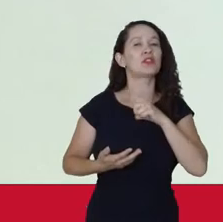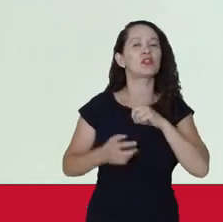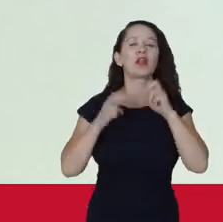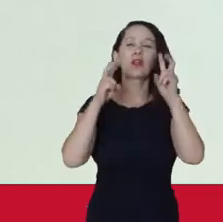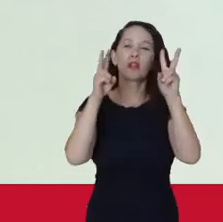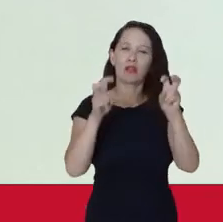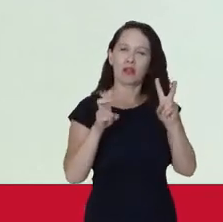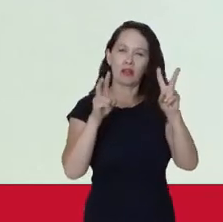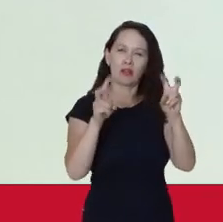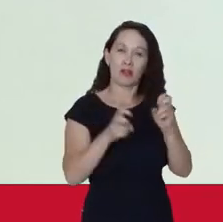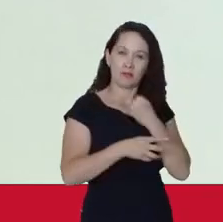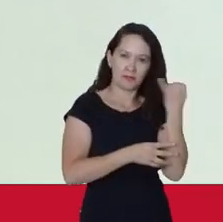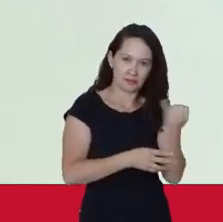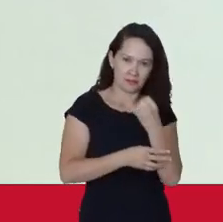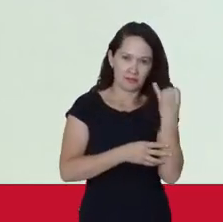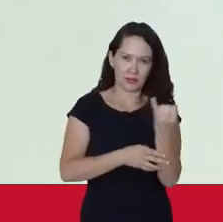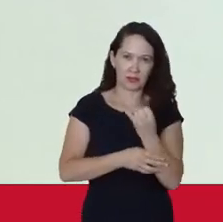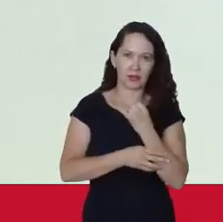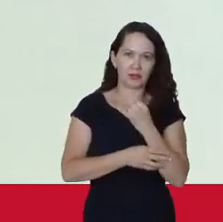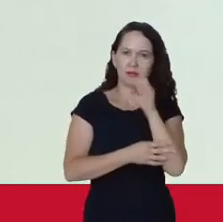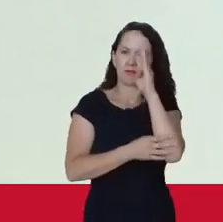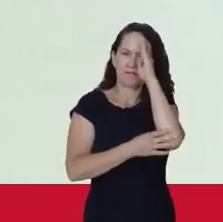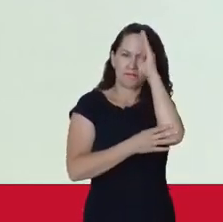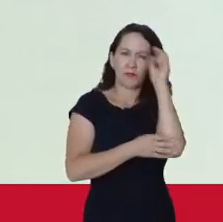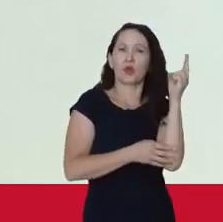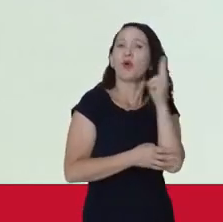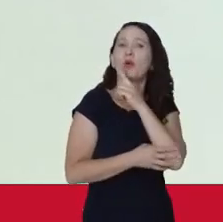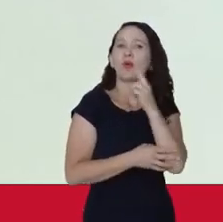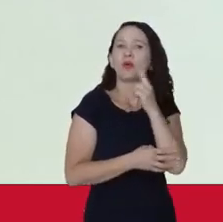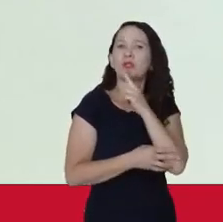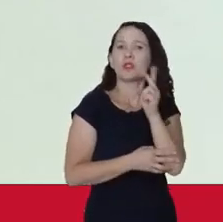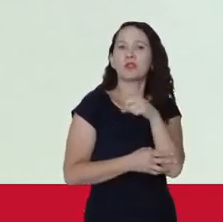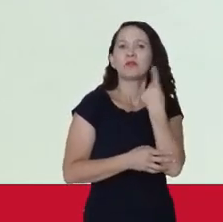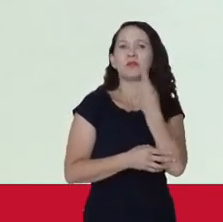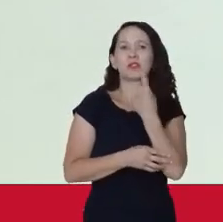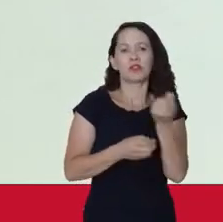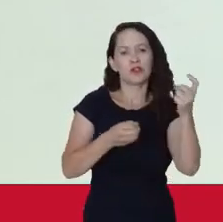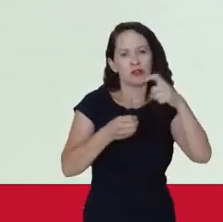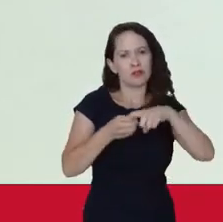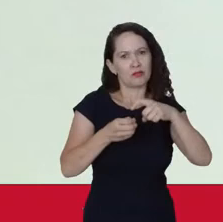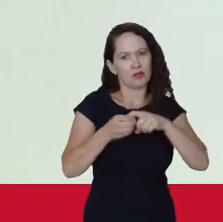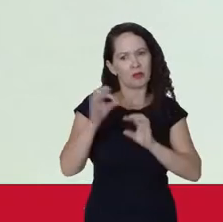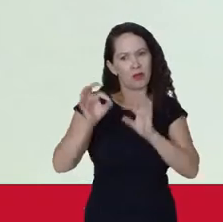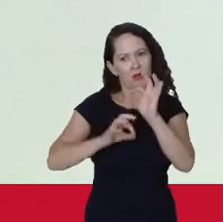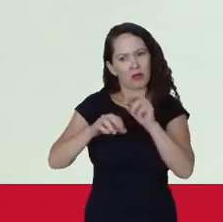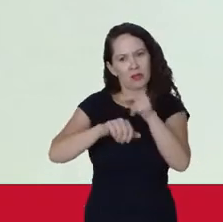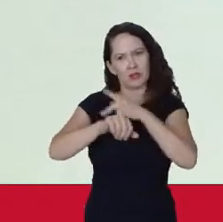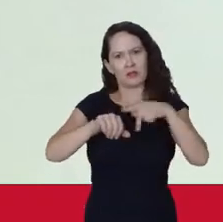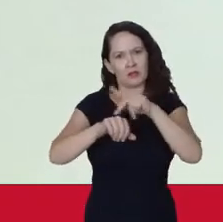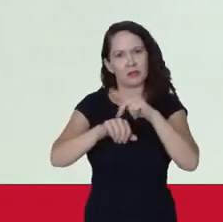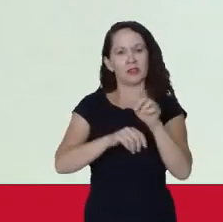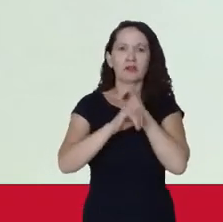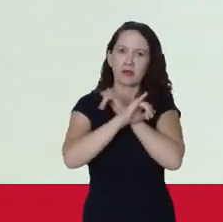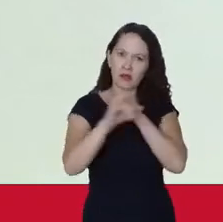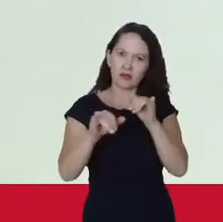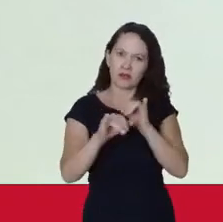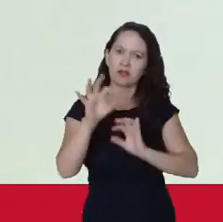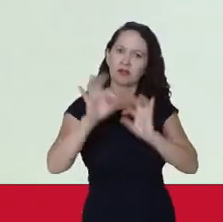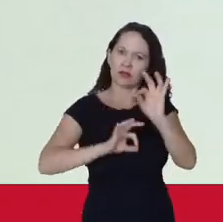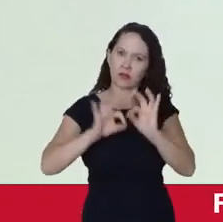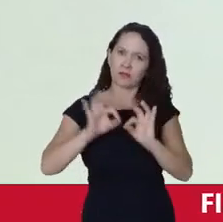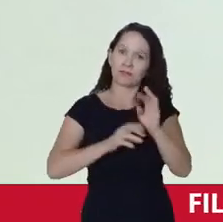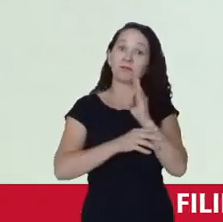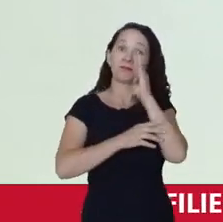pautas relevantes, necessárias, urgentes, para restabelecer a ordem no país, e quando eu digo restabelecer a ordem